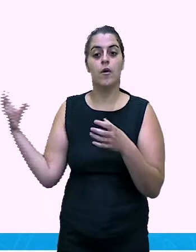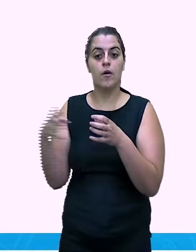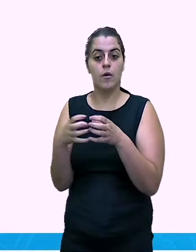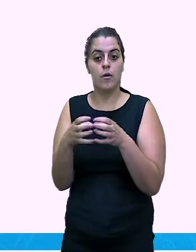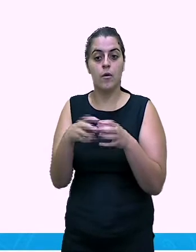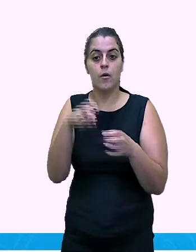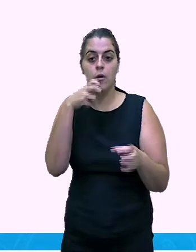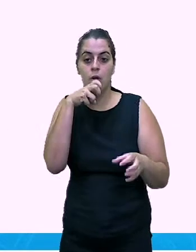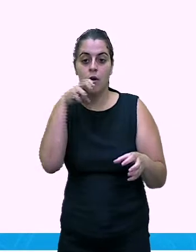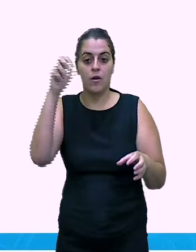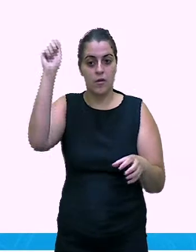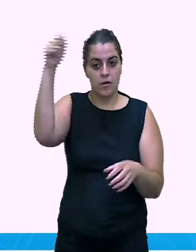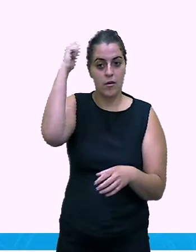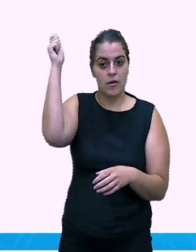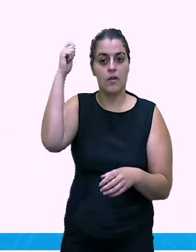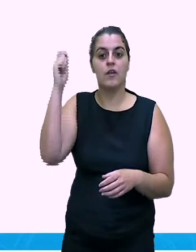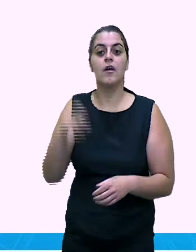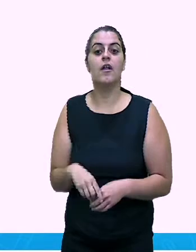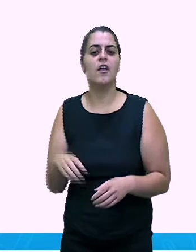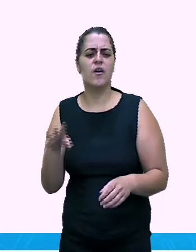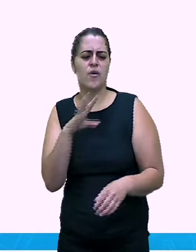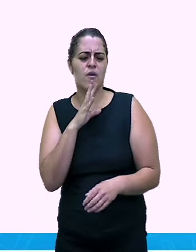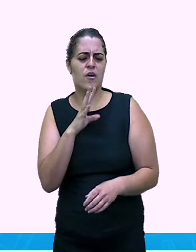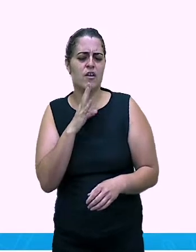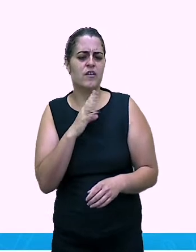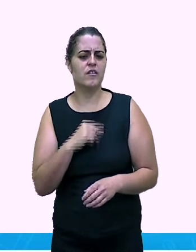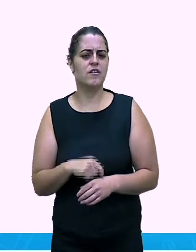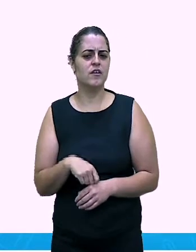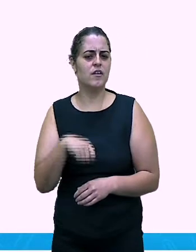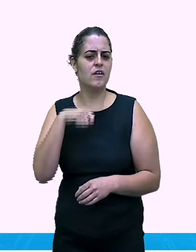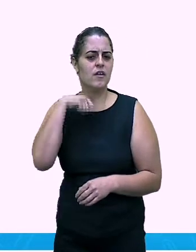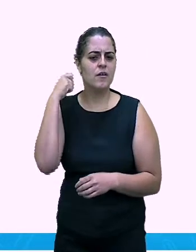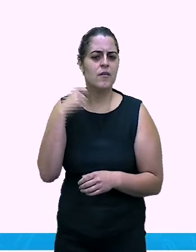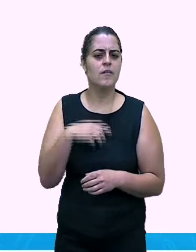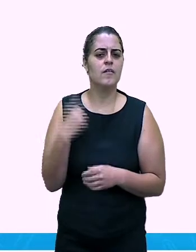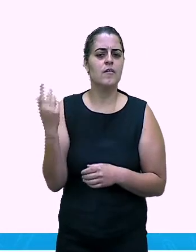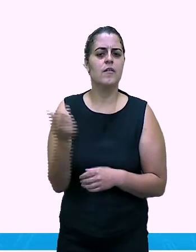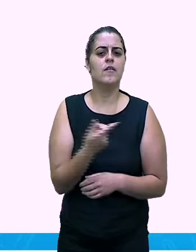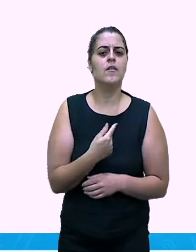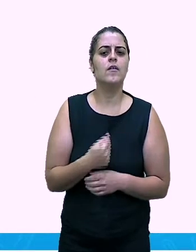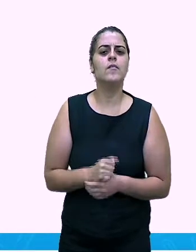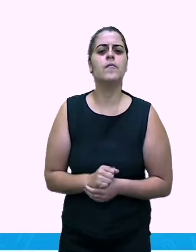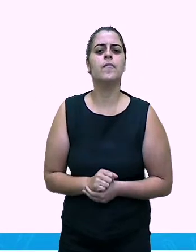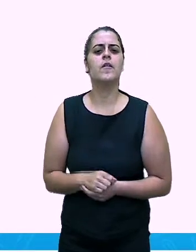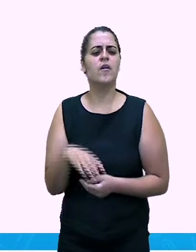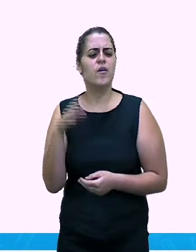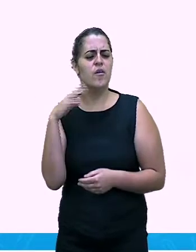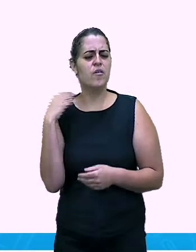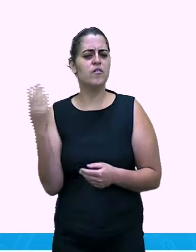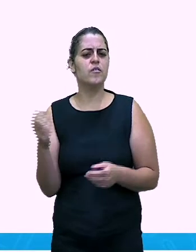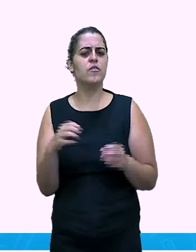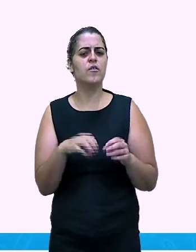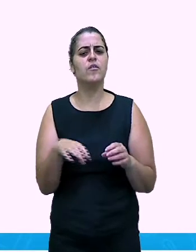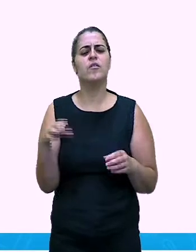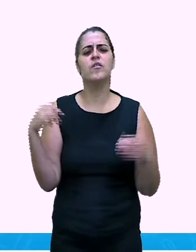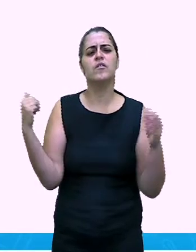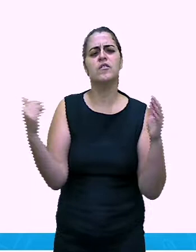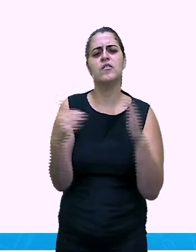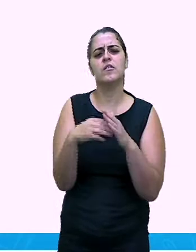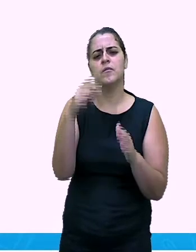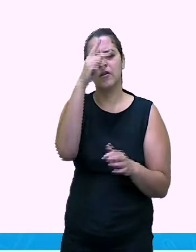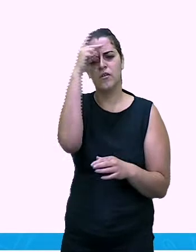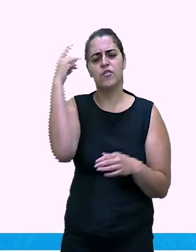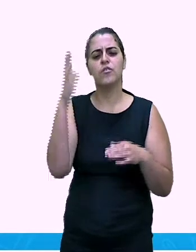que ela é muito conhecida no nosso meio. Ela é muito conhecida por todas as pessoas